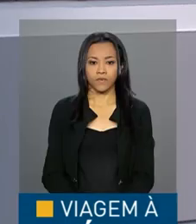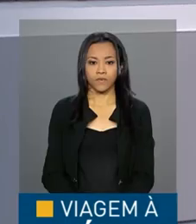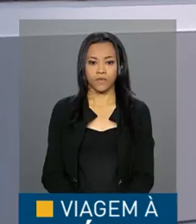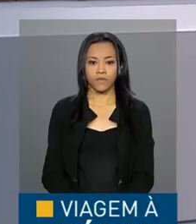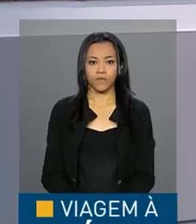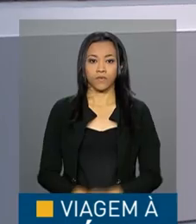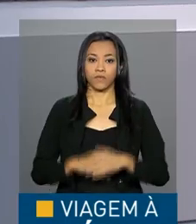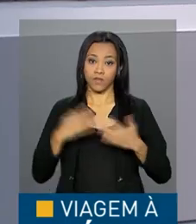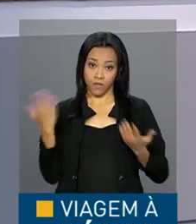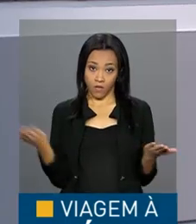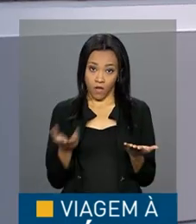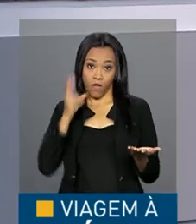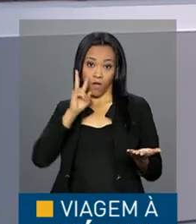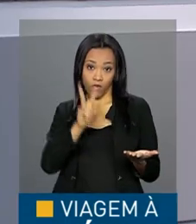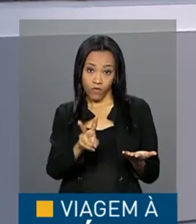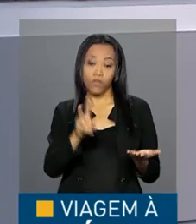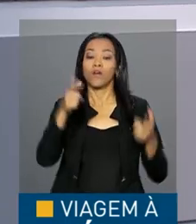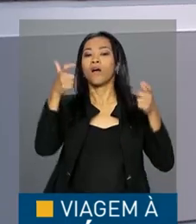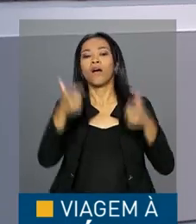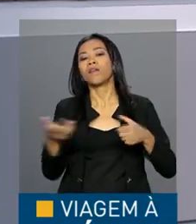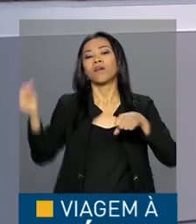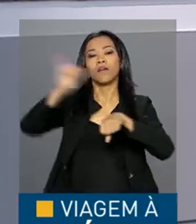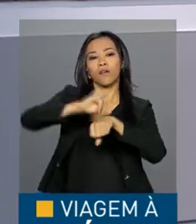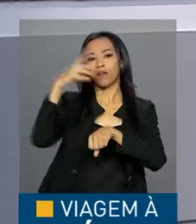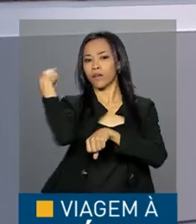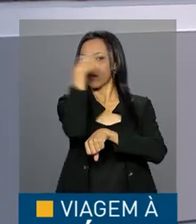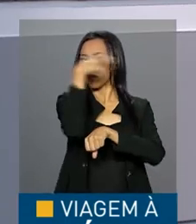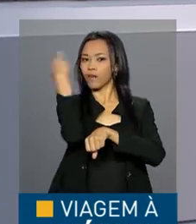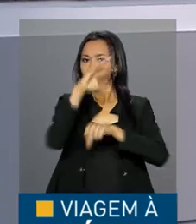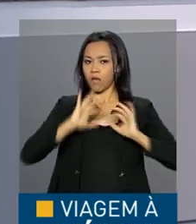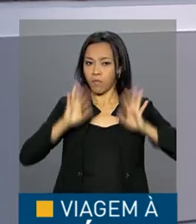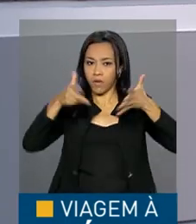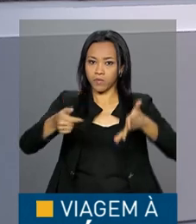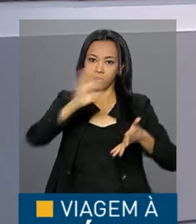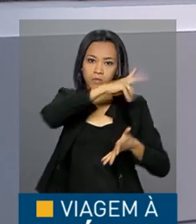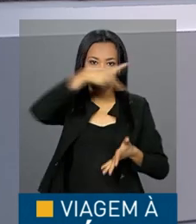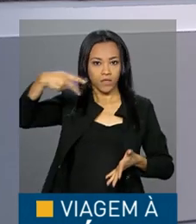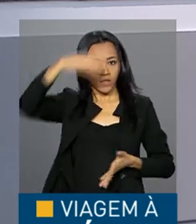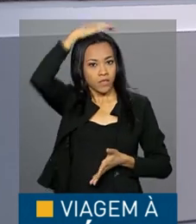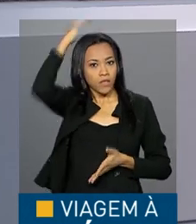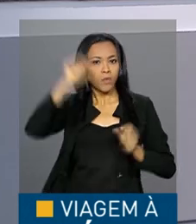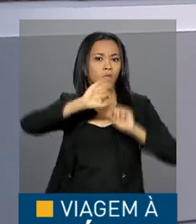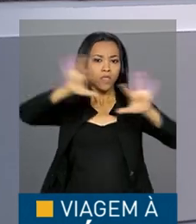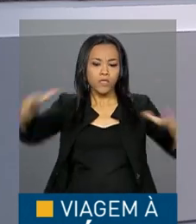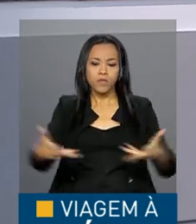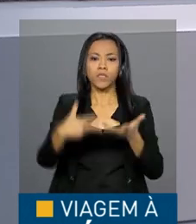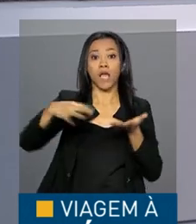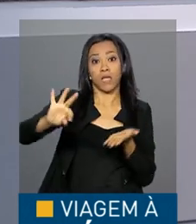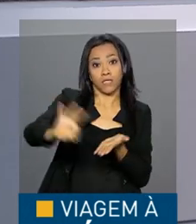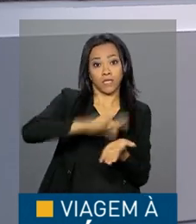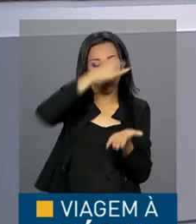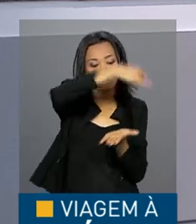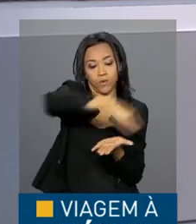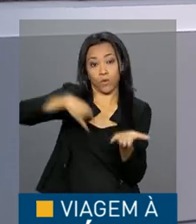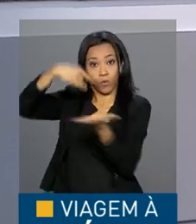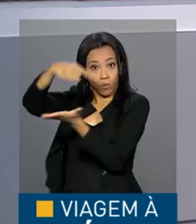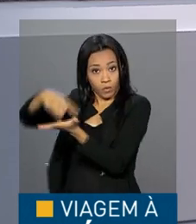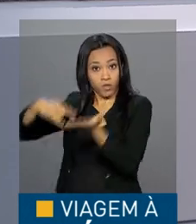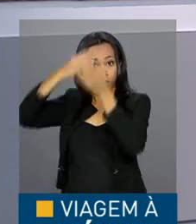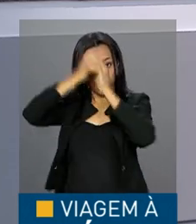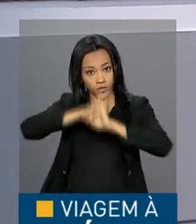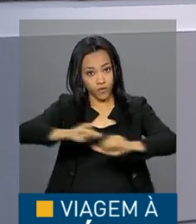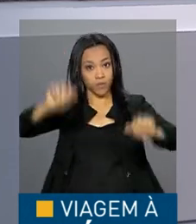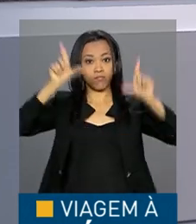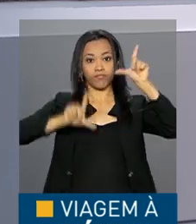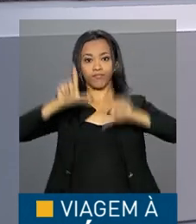Nós acompanhamos ao vivo, direto de Moscou, a participação do presidente Michel Temer na cerimônia de assinatura de atos e declaração à